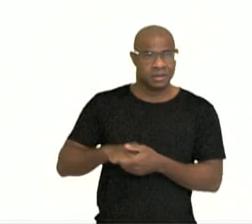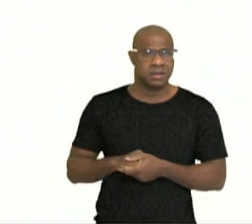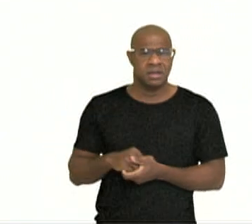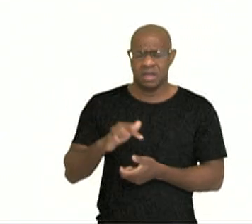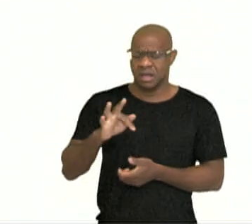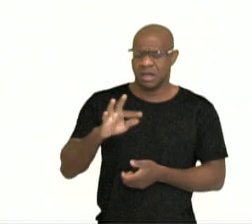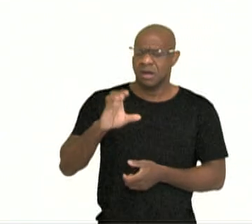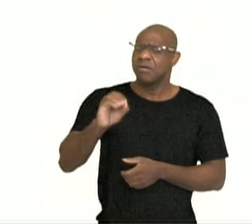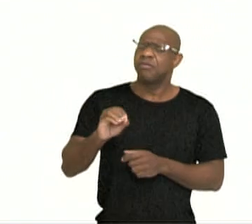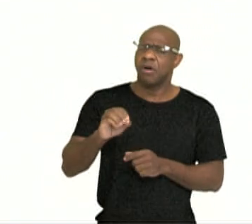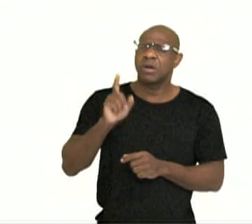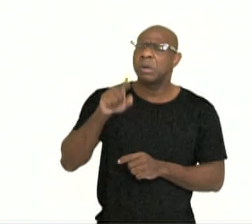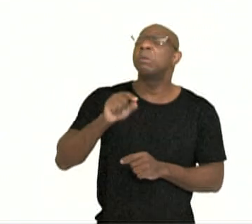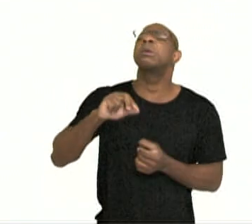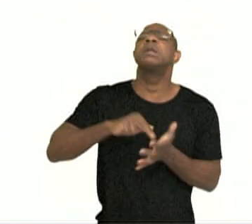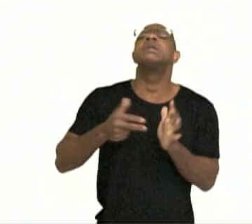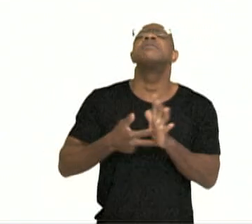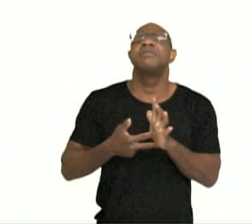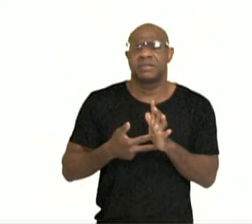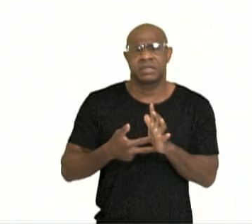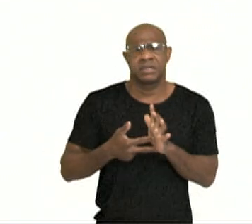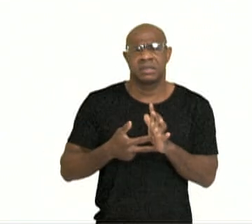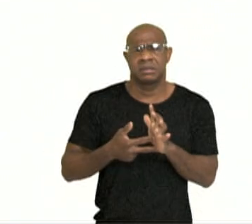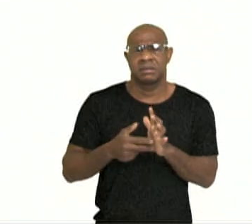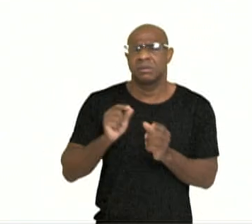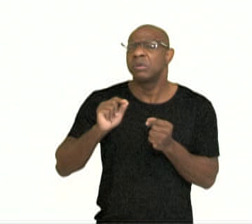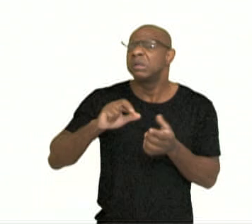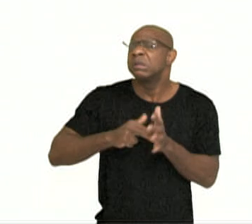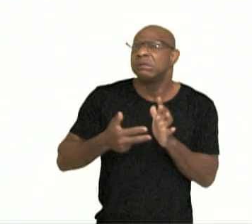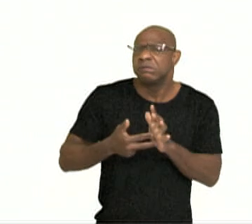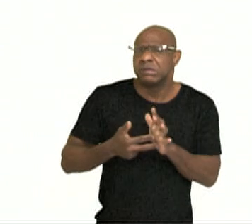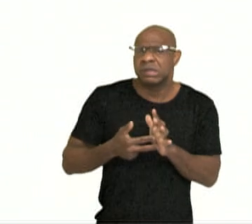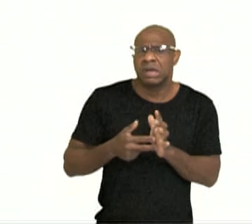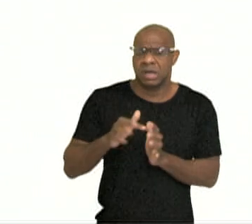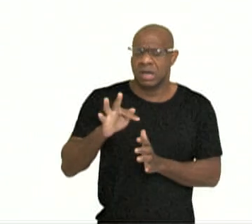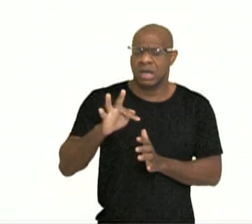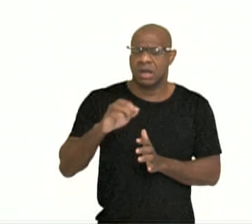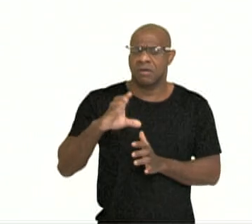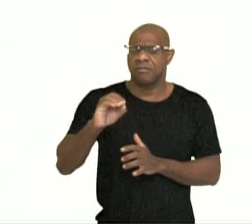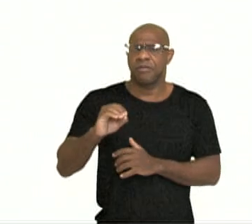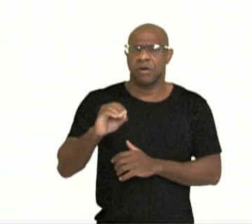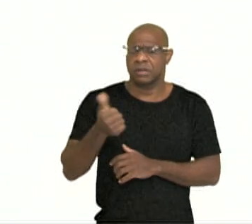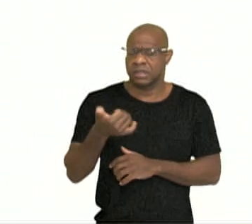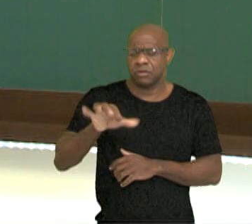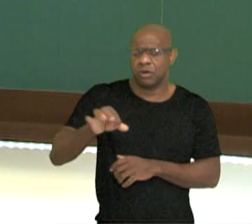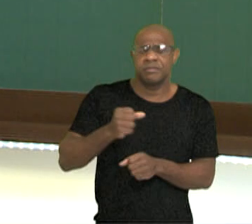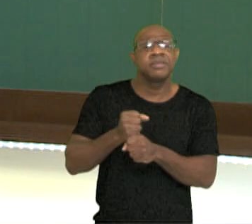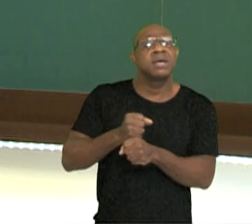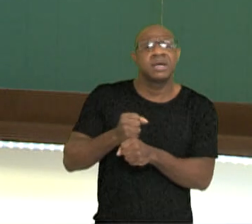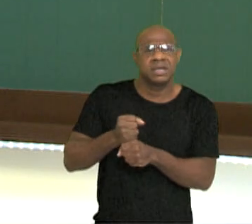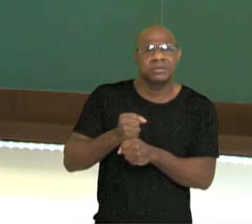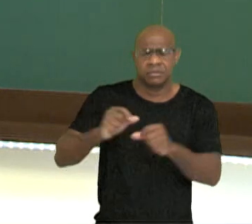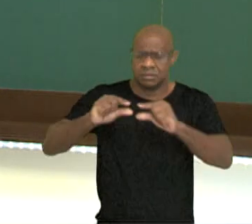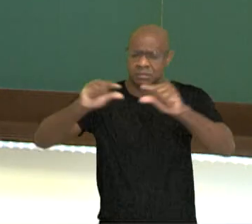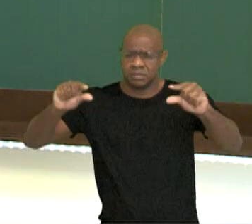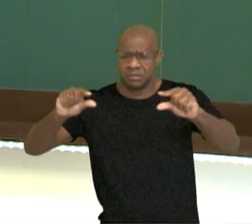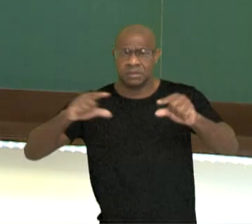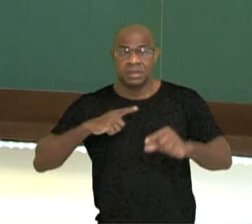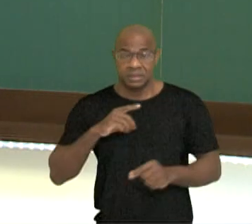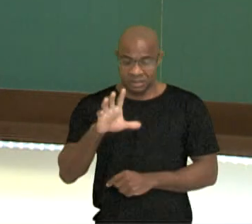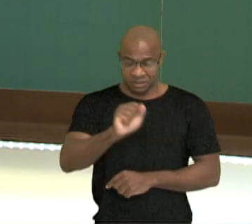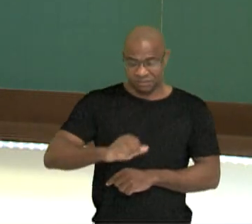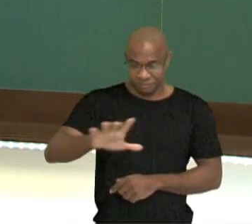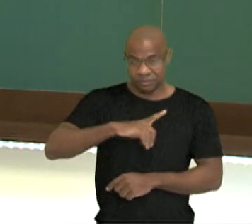foca de 19 anos no contexto da carta? Observem na nossa iconografia que nós temos de fato uma foto de uma foca,